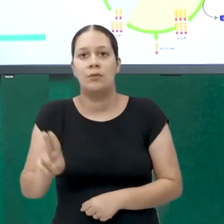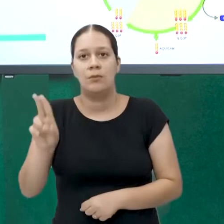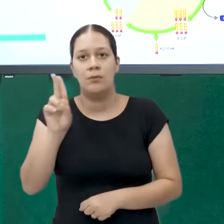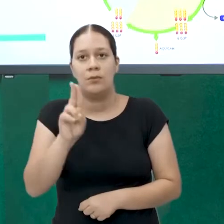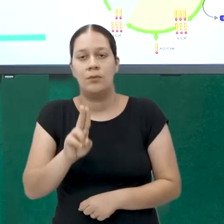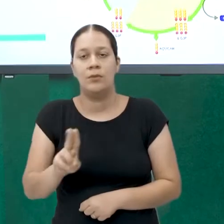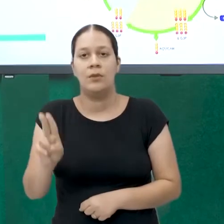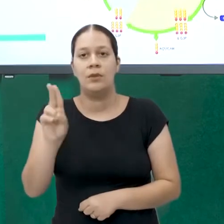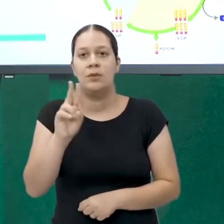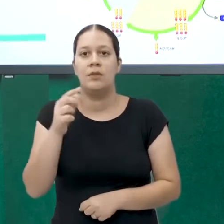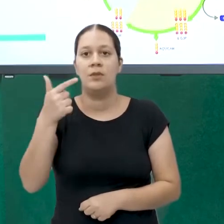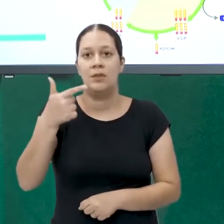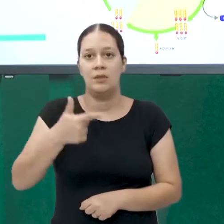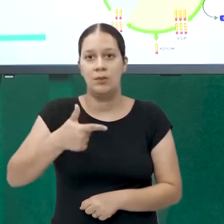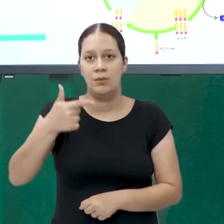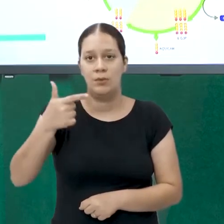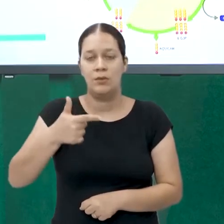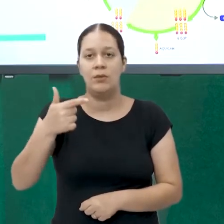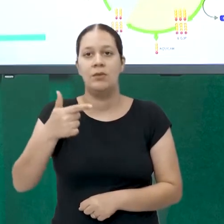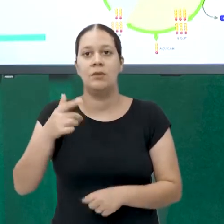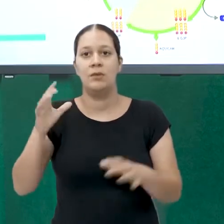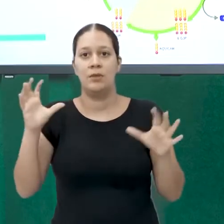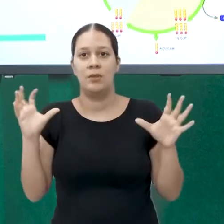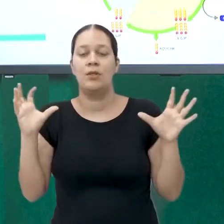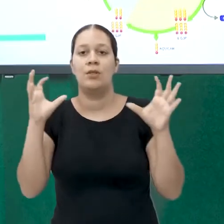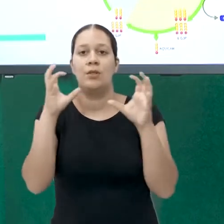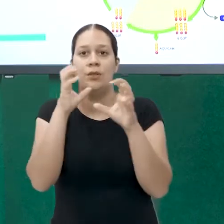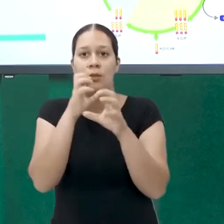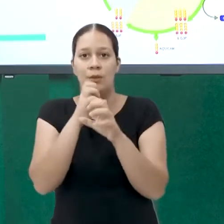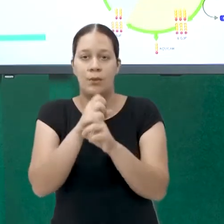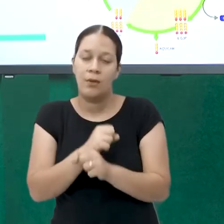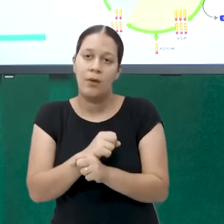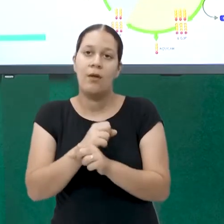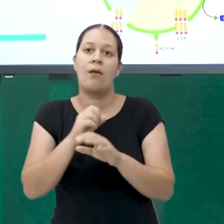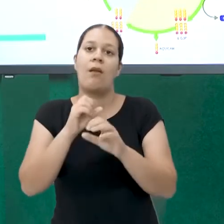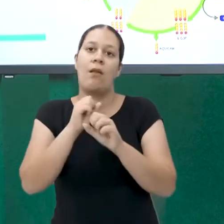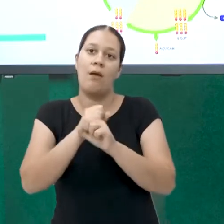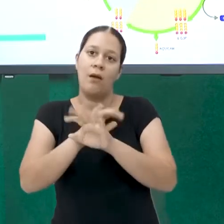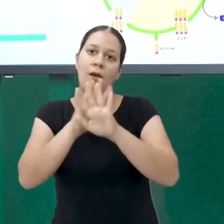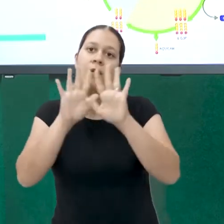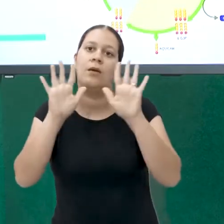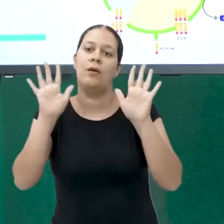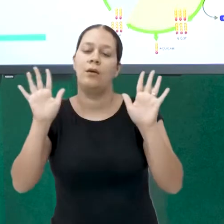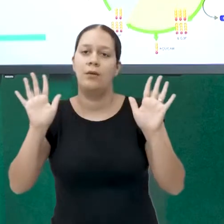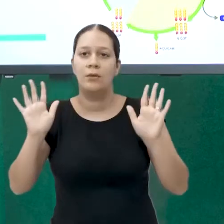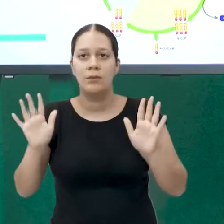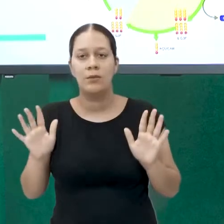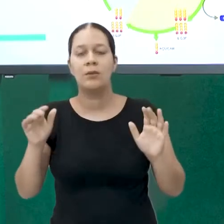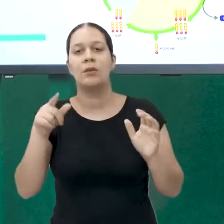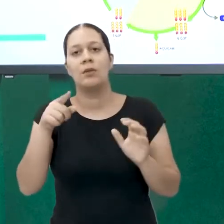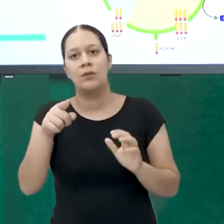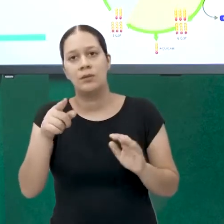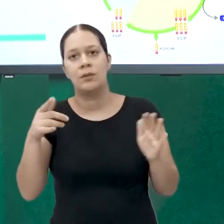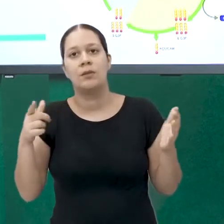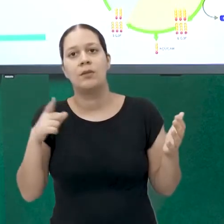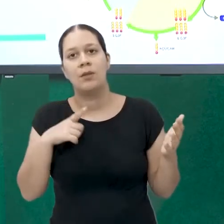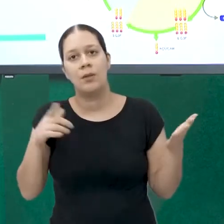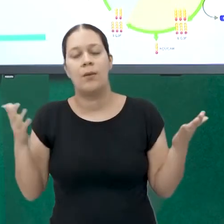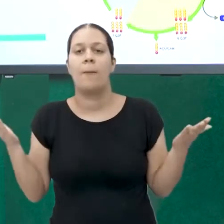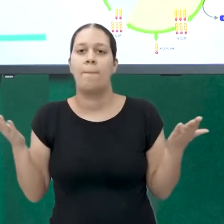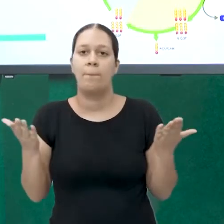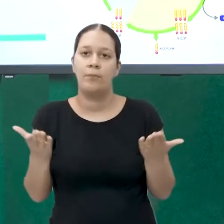ser utilizada na segunda fase, na fase escura, tá? Lógico, você tem